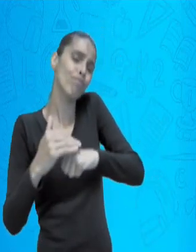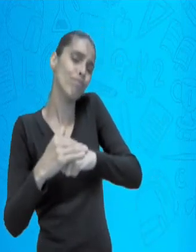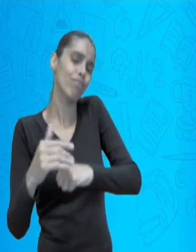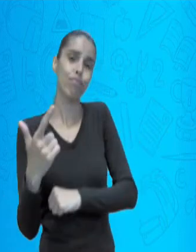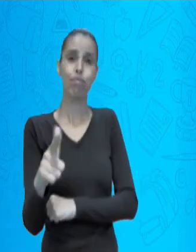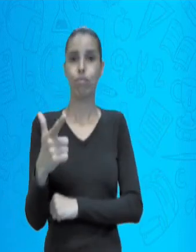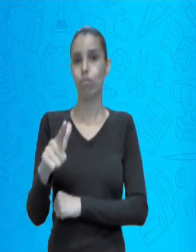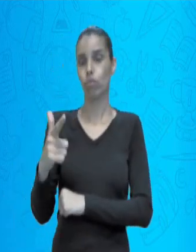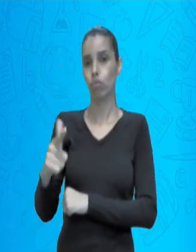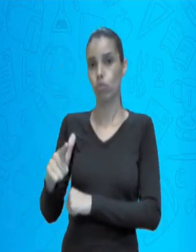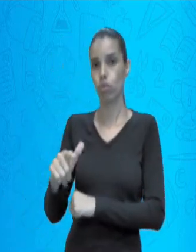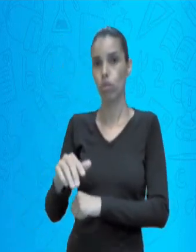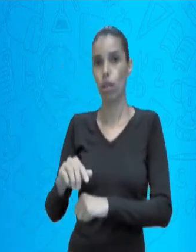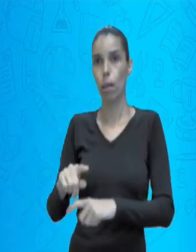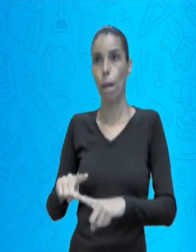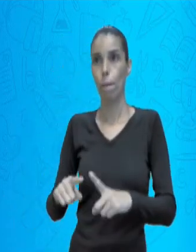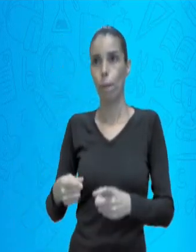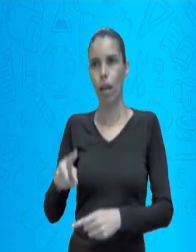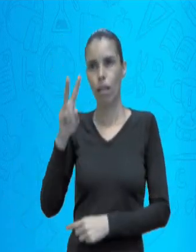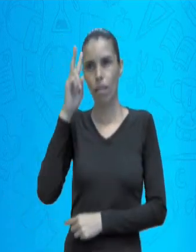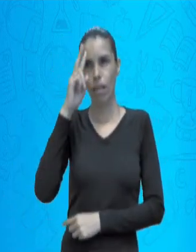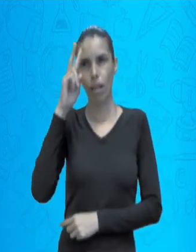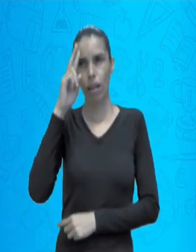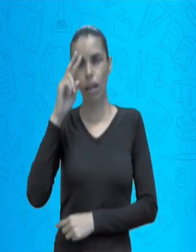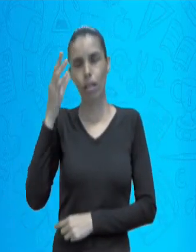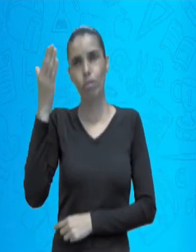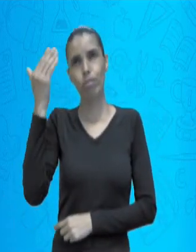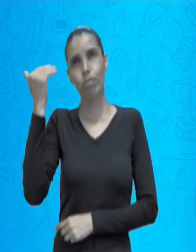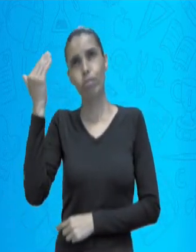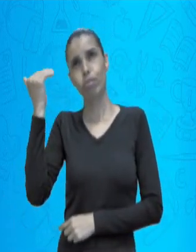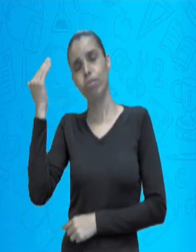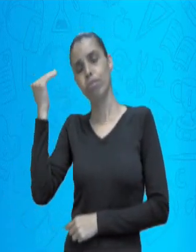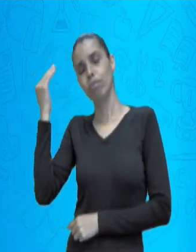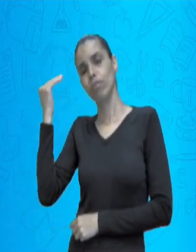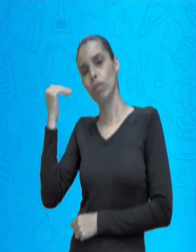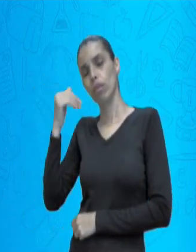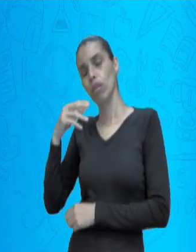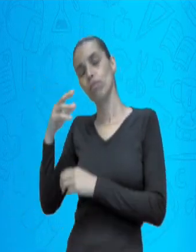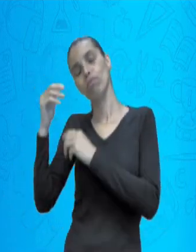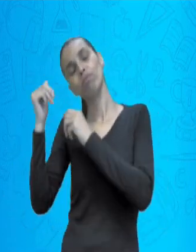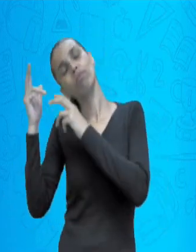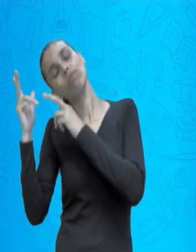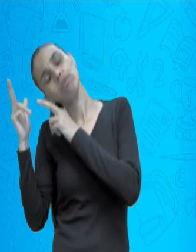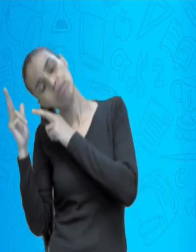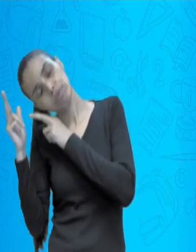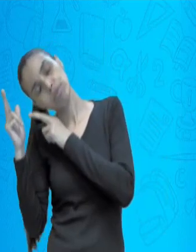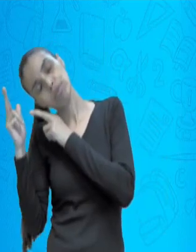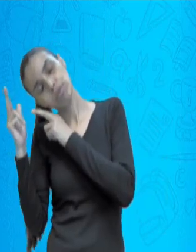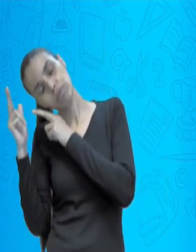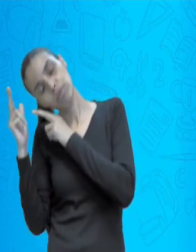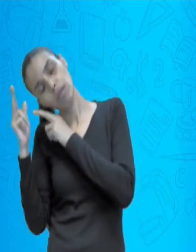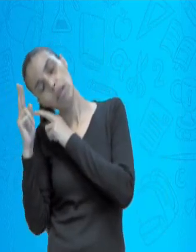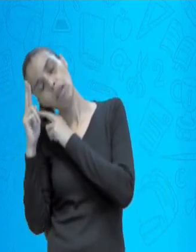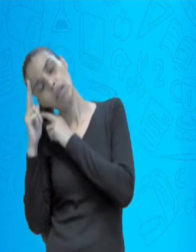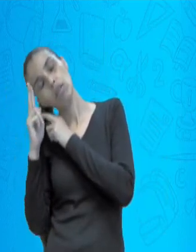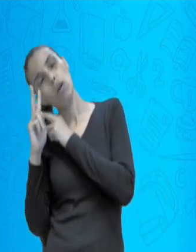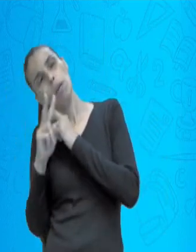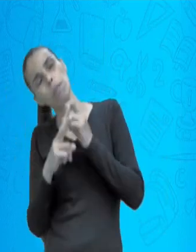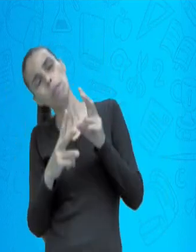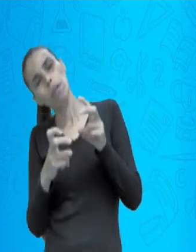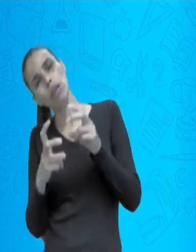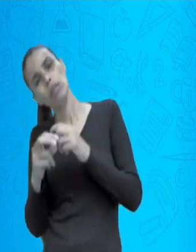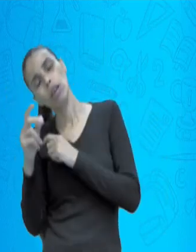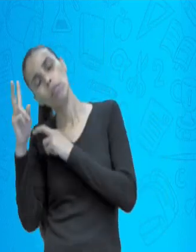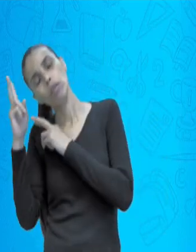ele acordava, e aí o pai dele estava fazendo carinho, passando a mão no cabelo dele